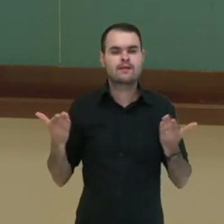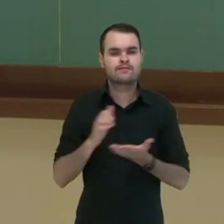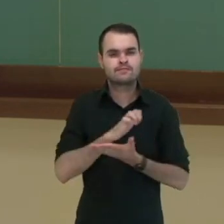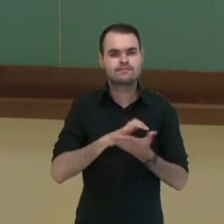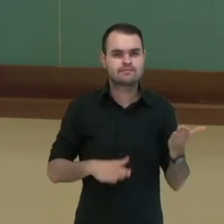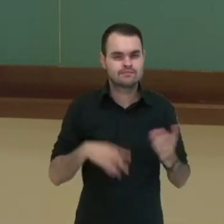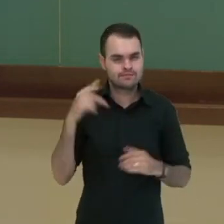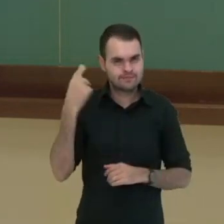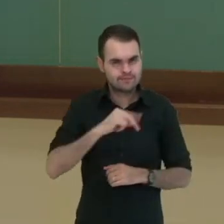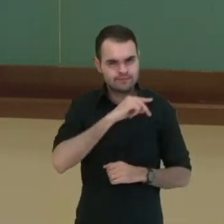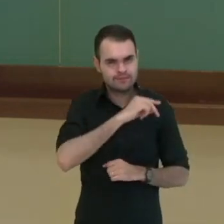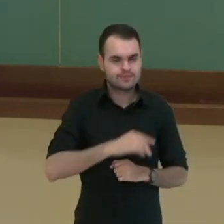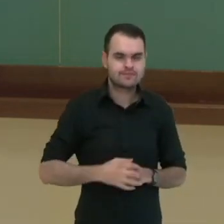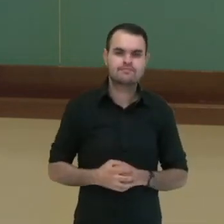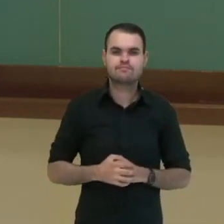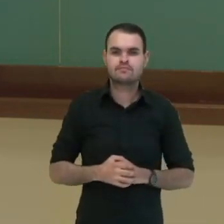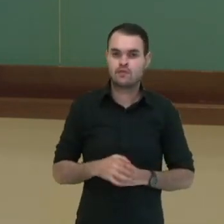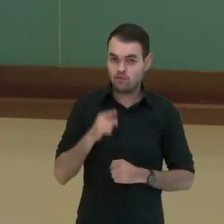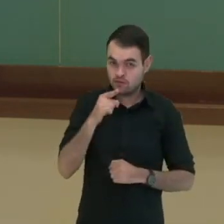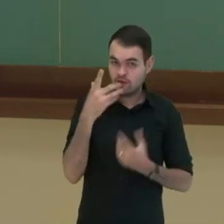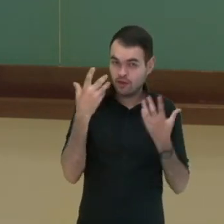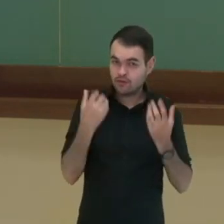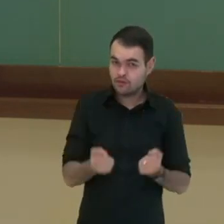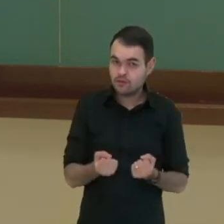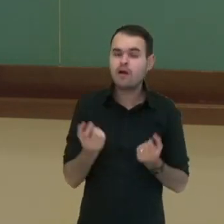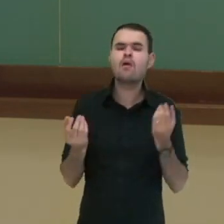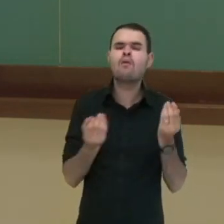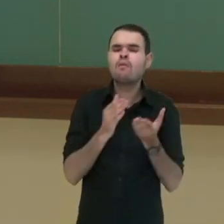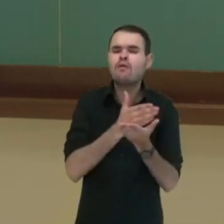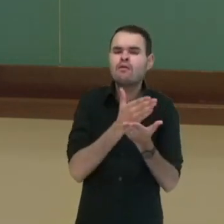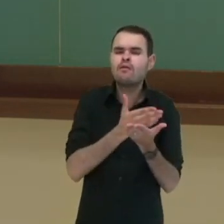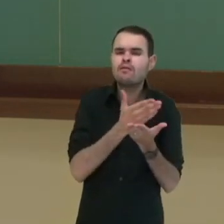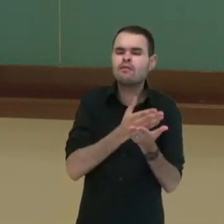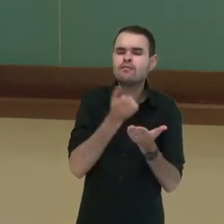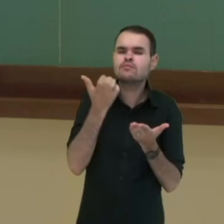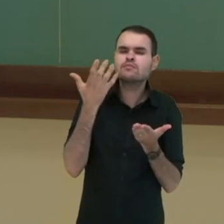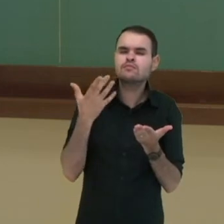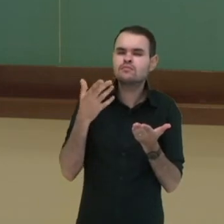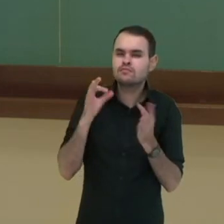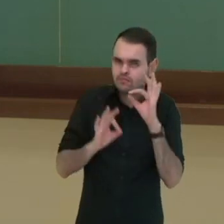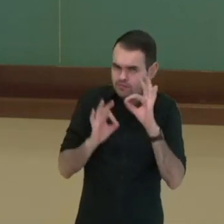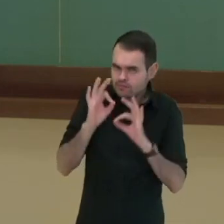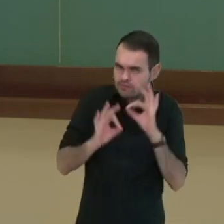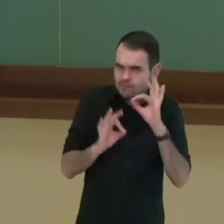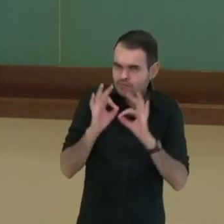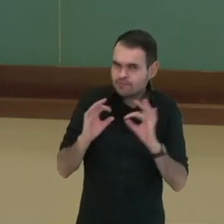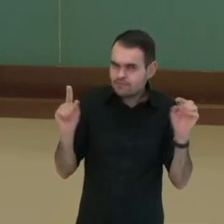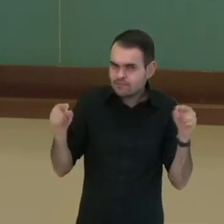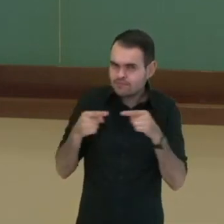Bora lá fazer mais uma atividade? Você topa? Como que tá o teu caderno aí? Conta pra mim. Tá bem organizado?